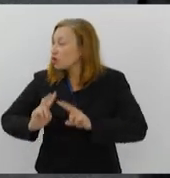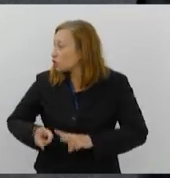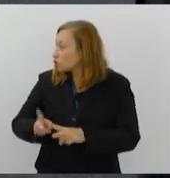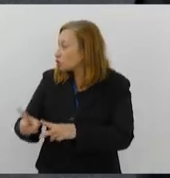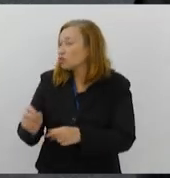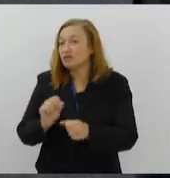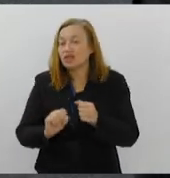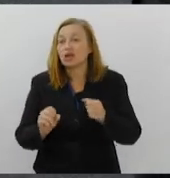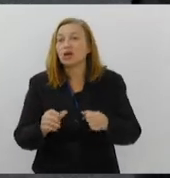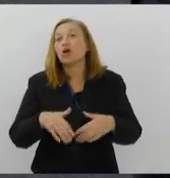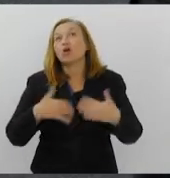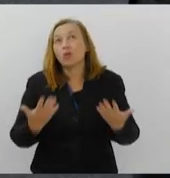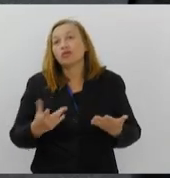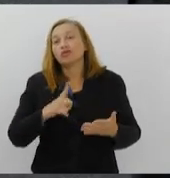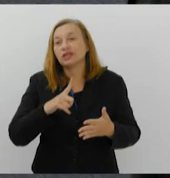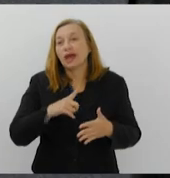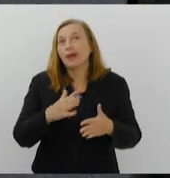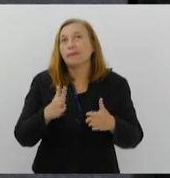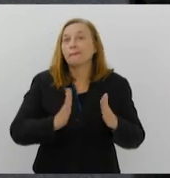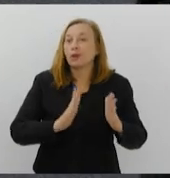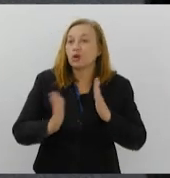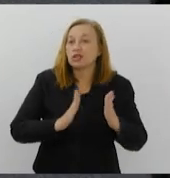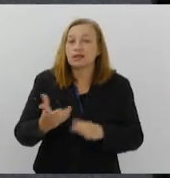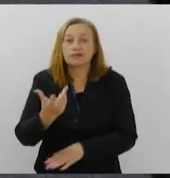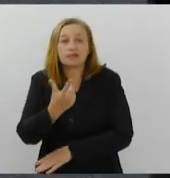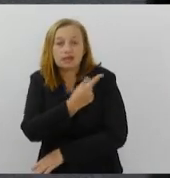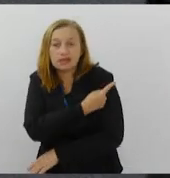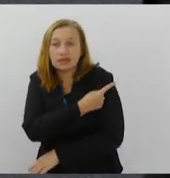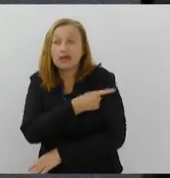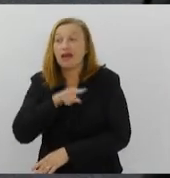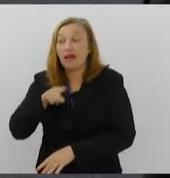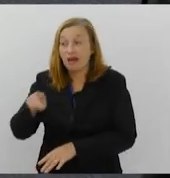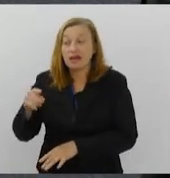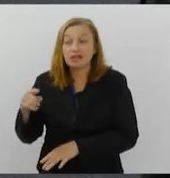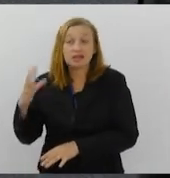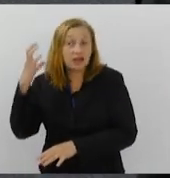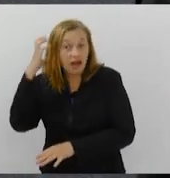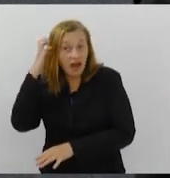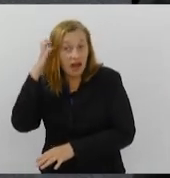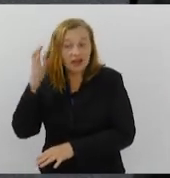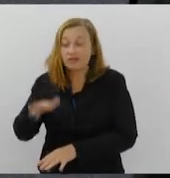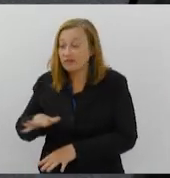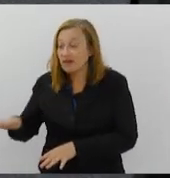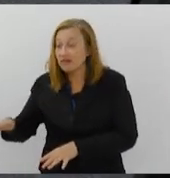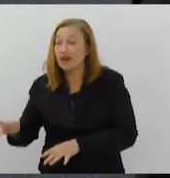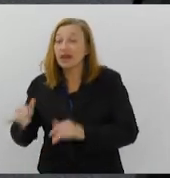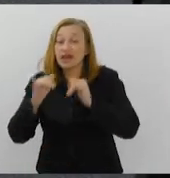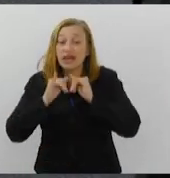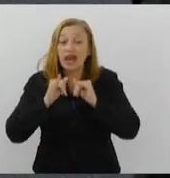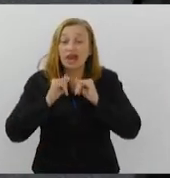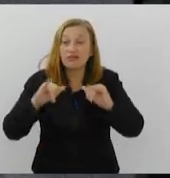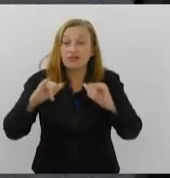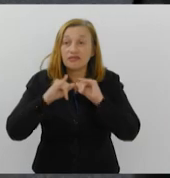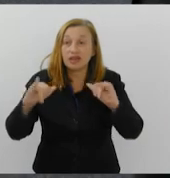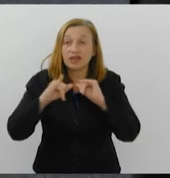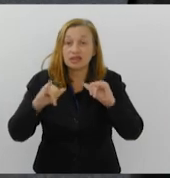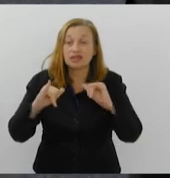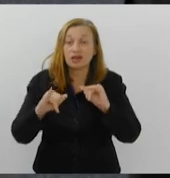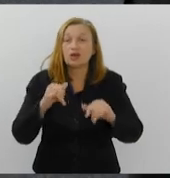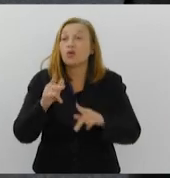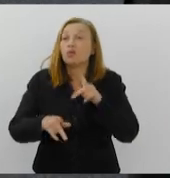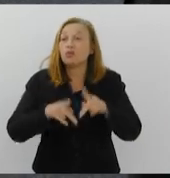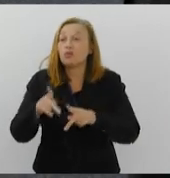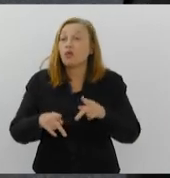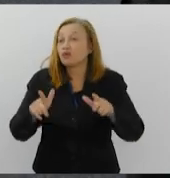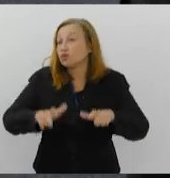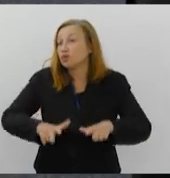gente tem qualquer processo de vacinação, são essas rádios comunitárias que vão lá falar, lembrar a população, por exemplo,